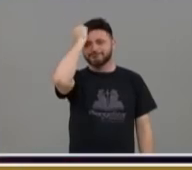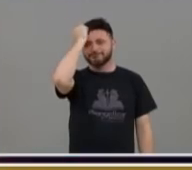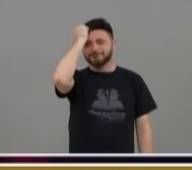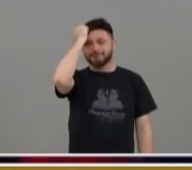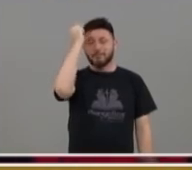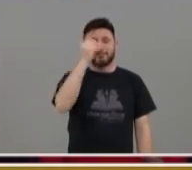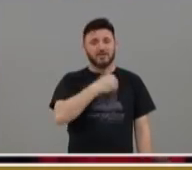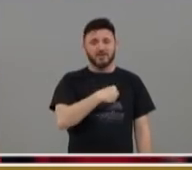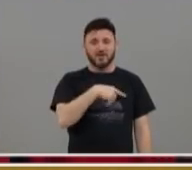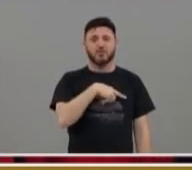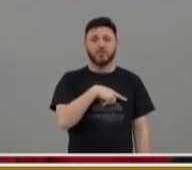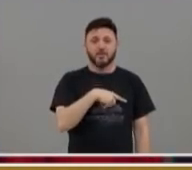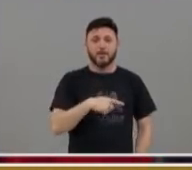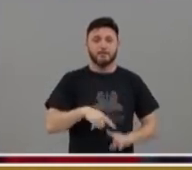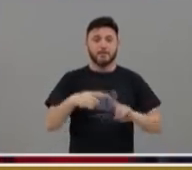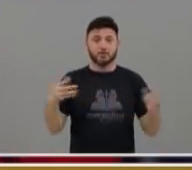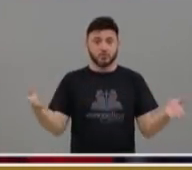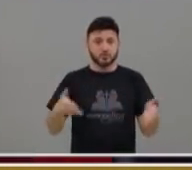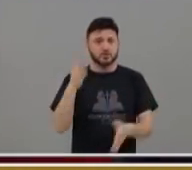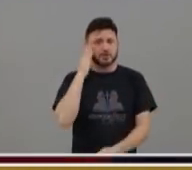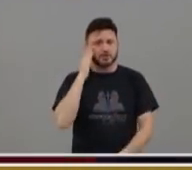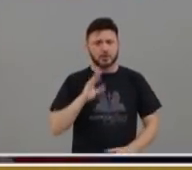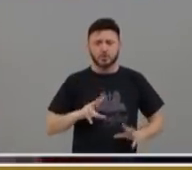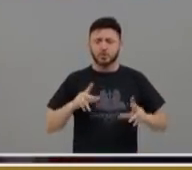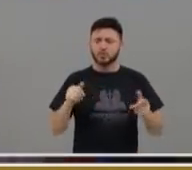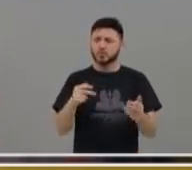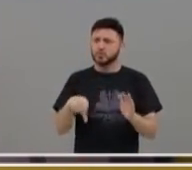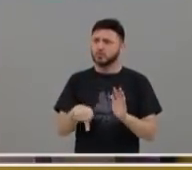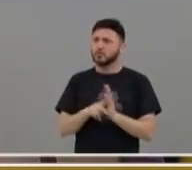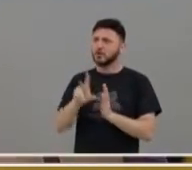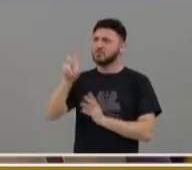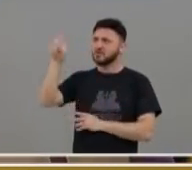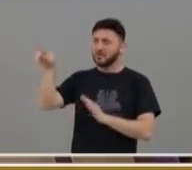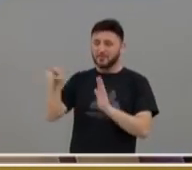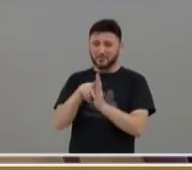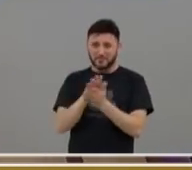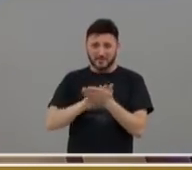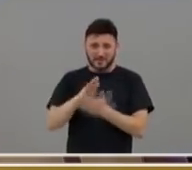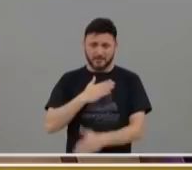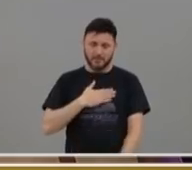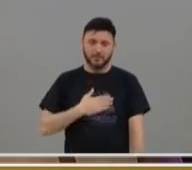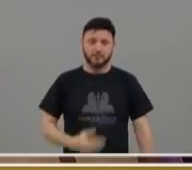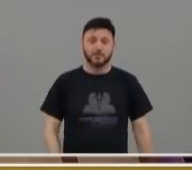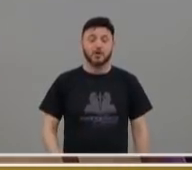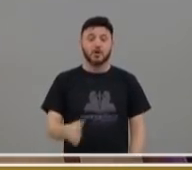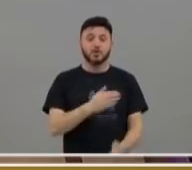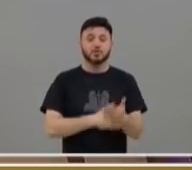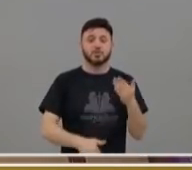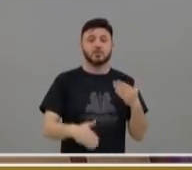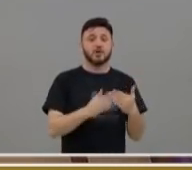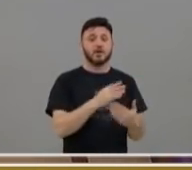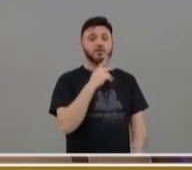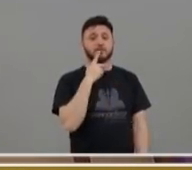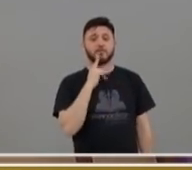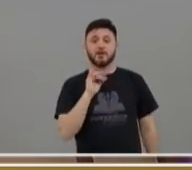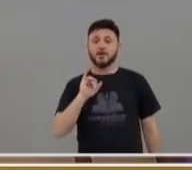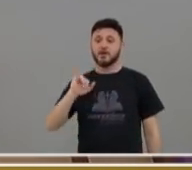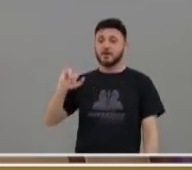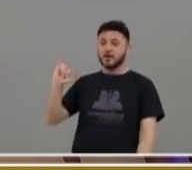eu sei que nada é meu, tudo é do Pai. Entregue na cruz o Senhor. Tudo é